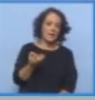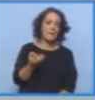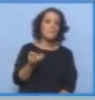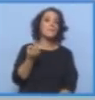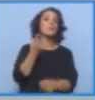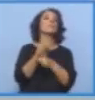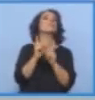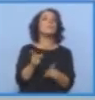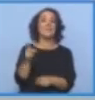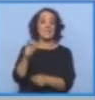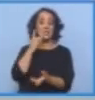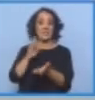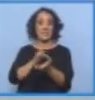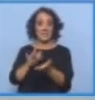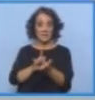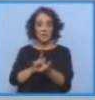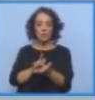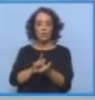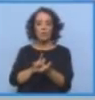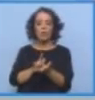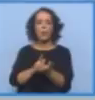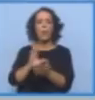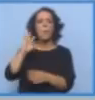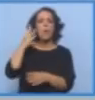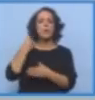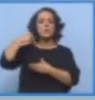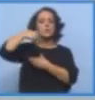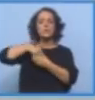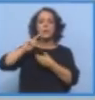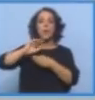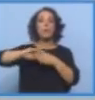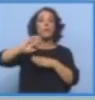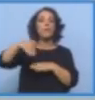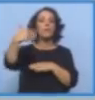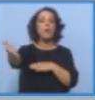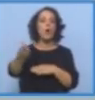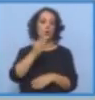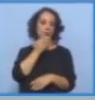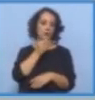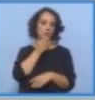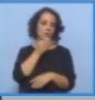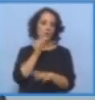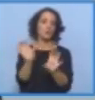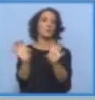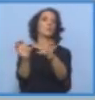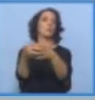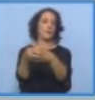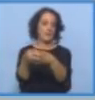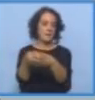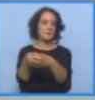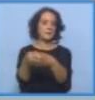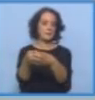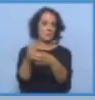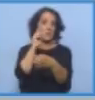porque nasce num contexto fora da Palestina, numa comunidade judaica, já de si também sui generis, e